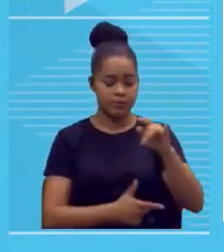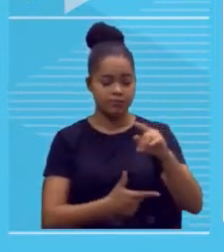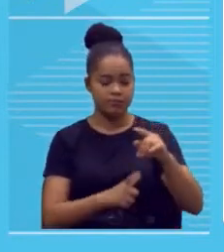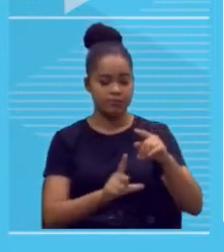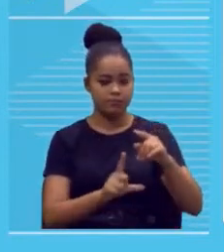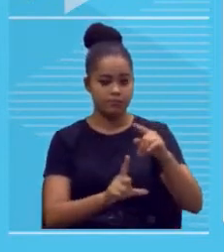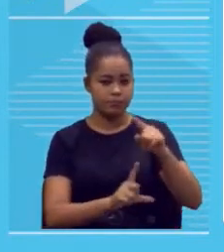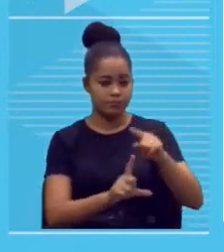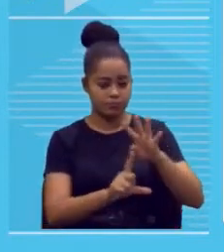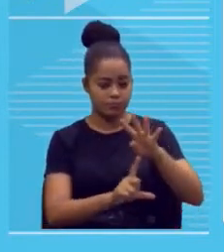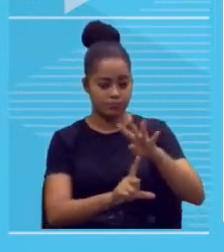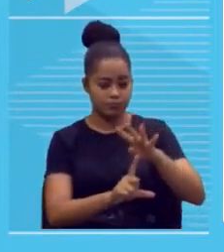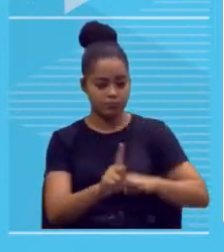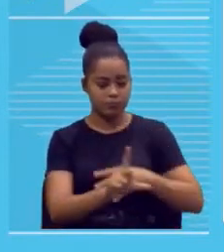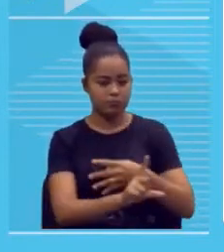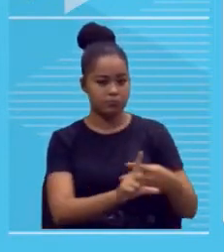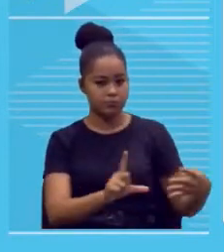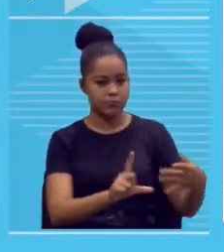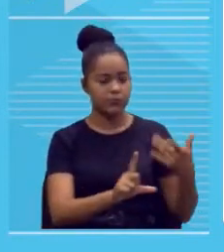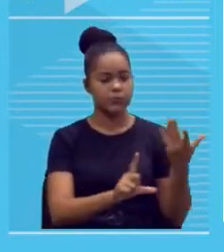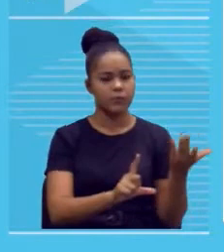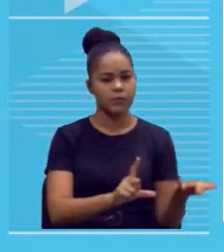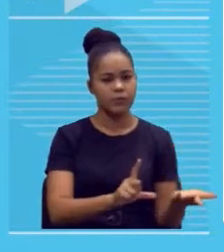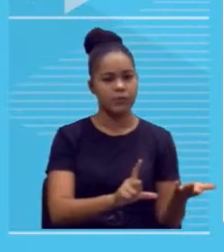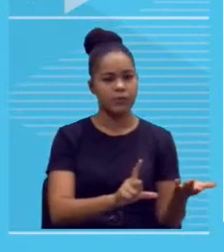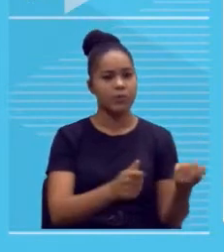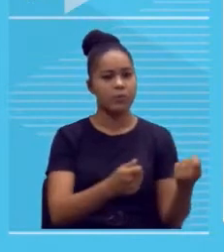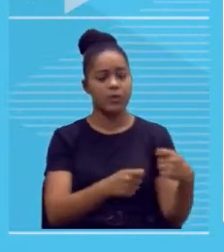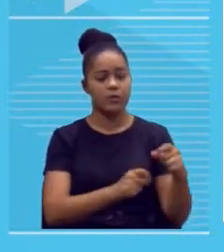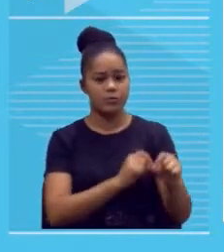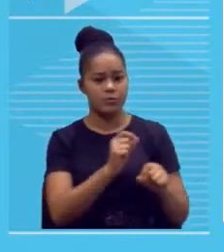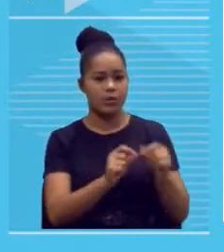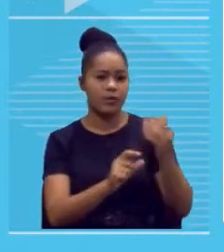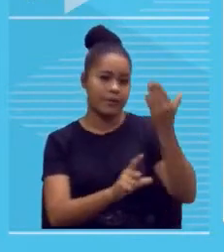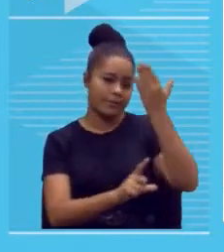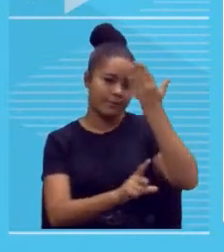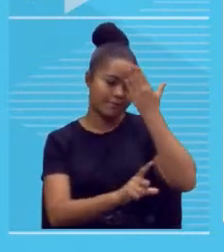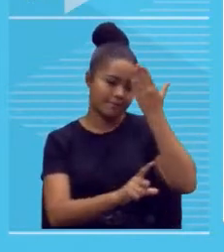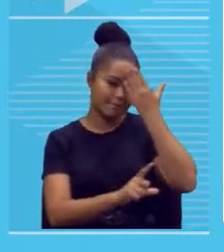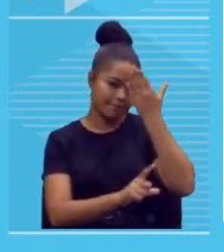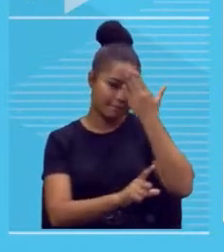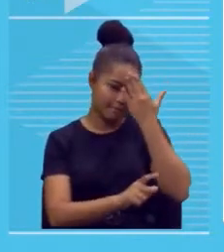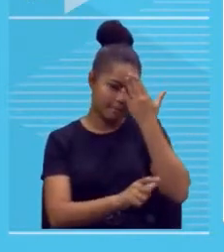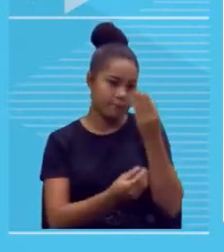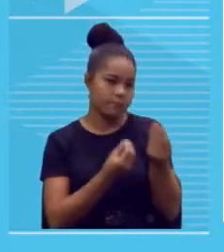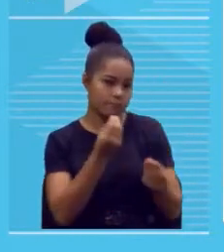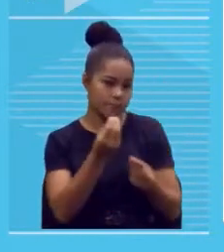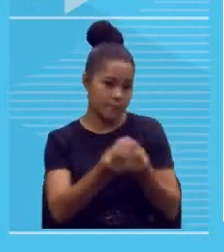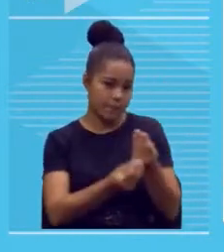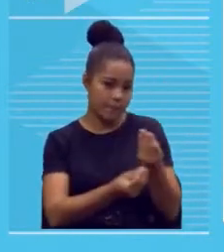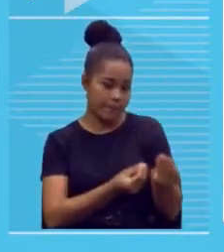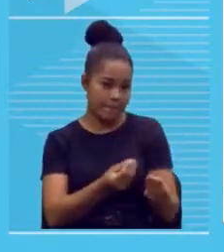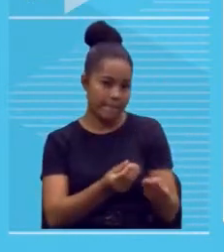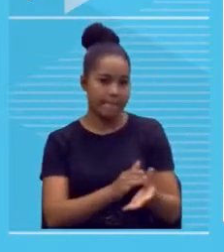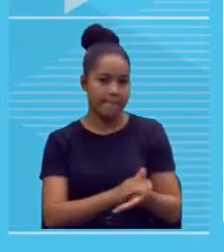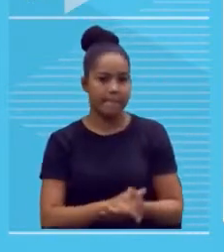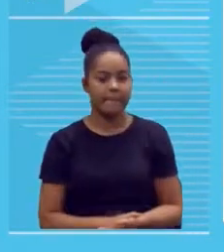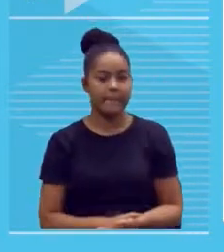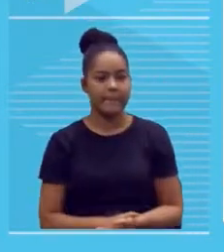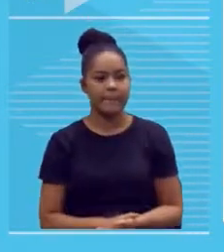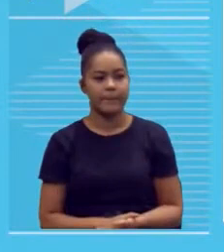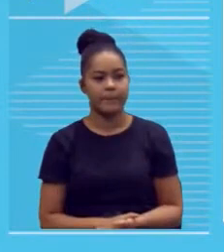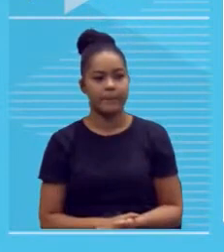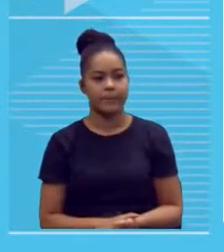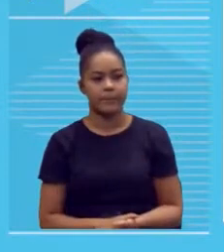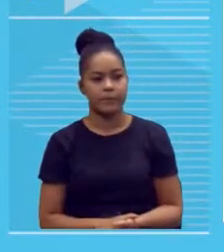planos cartesianos, é interessante também a análise e interpretação. Sabe por quê? Se você observar onde